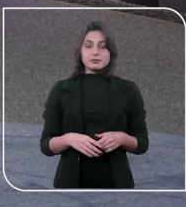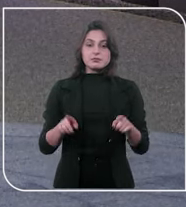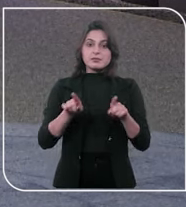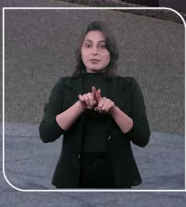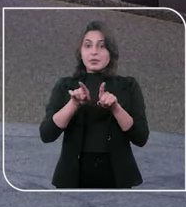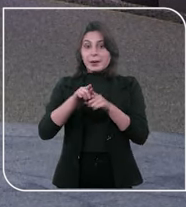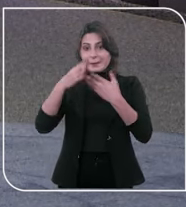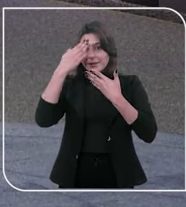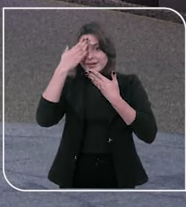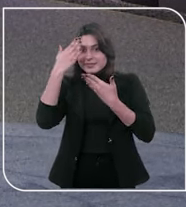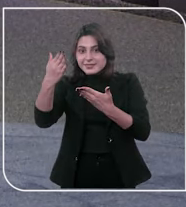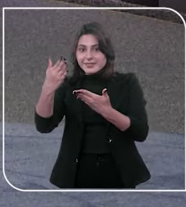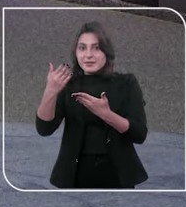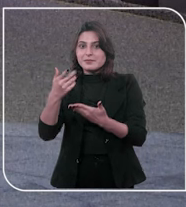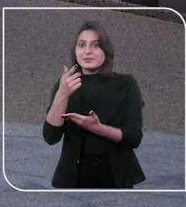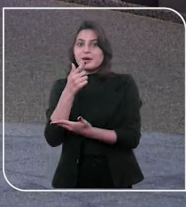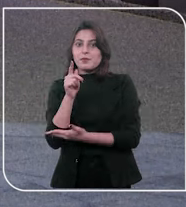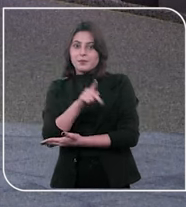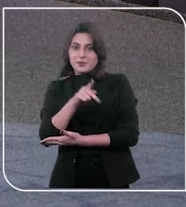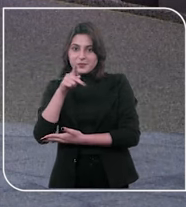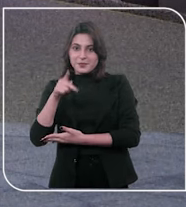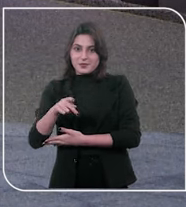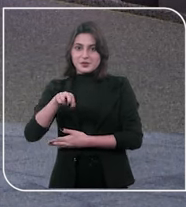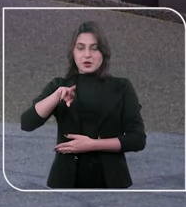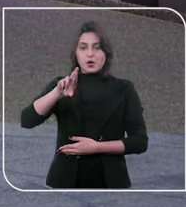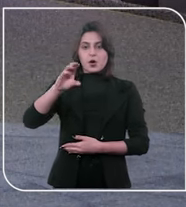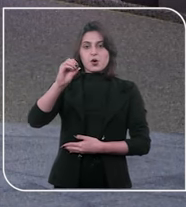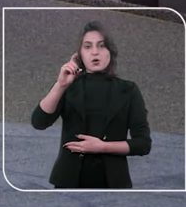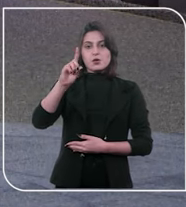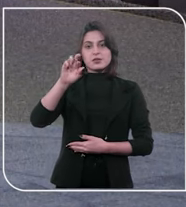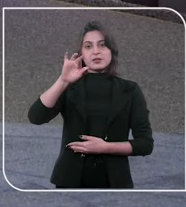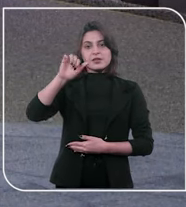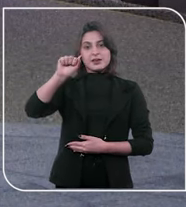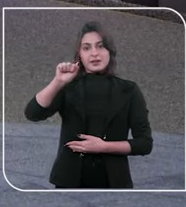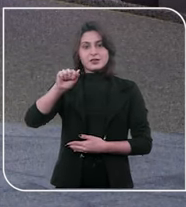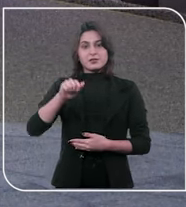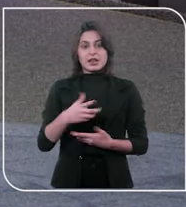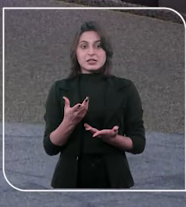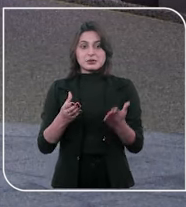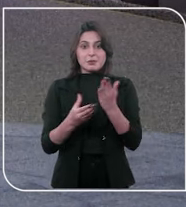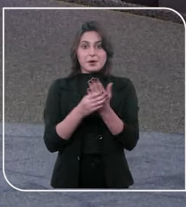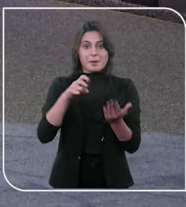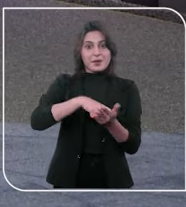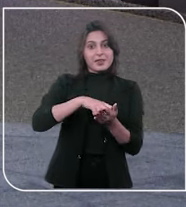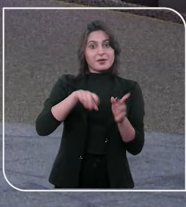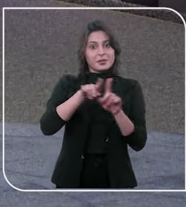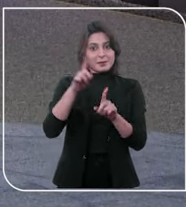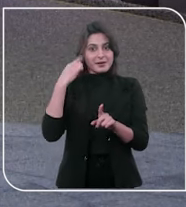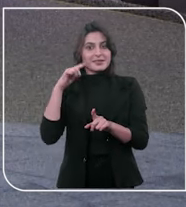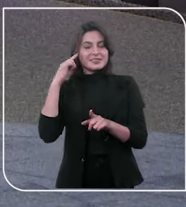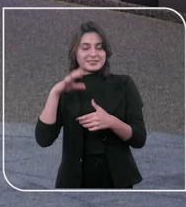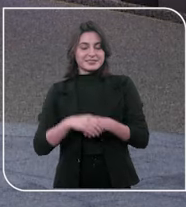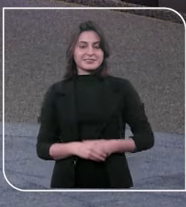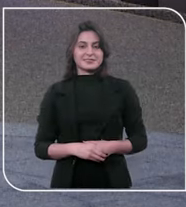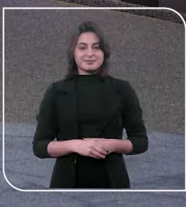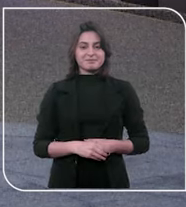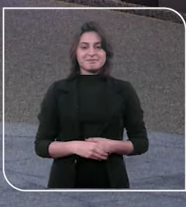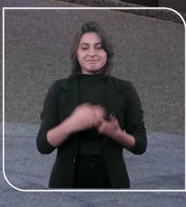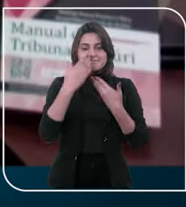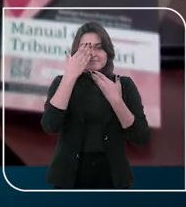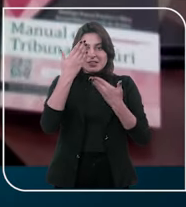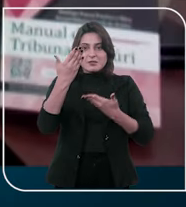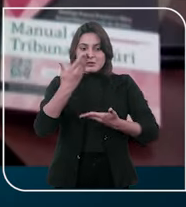do professor de processo penal e advogado, Rodrigo Falks. Professor, muitíssimo obrigada por compartilhar com a gente o seu